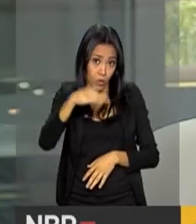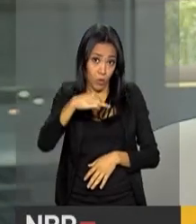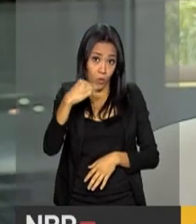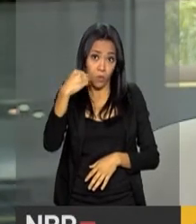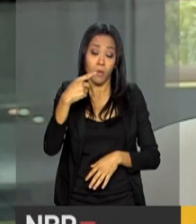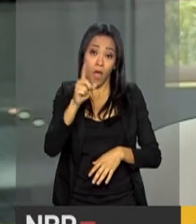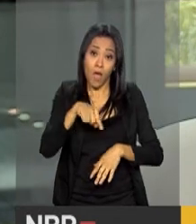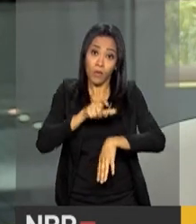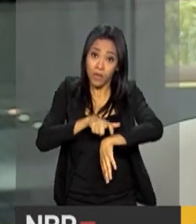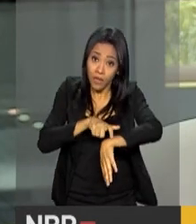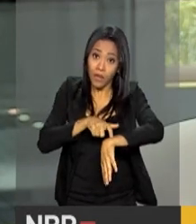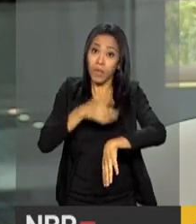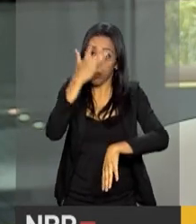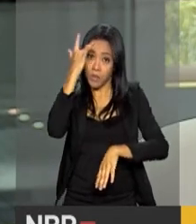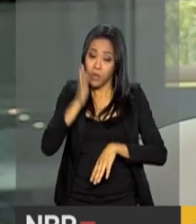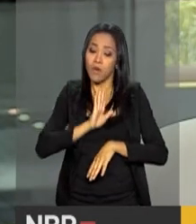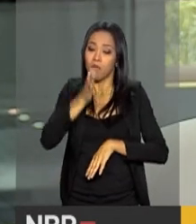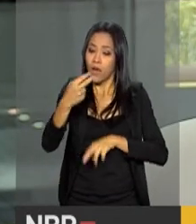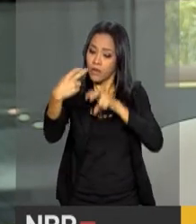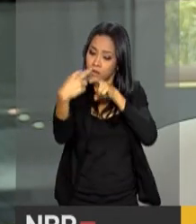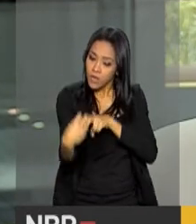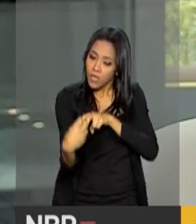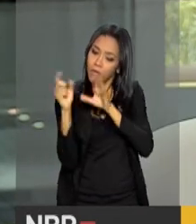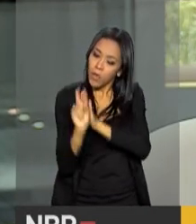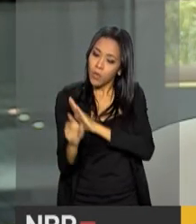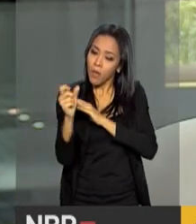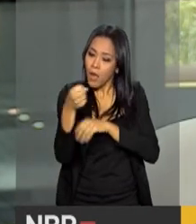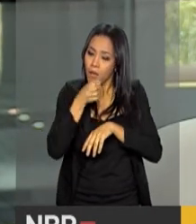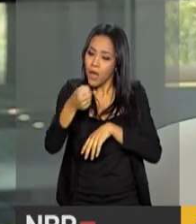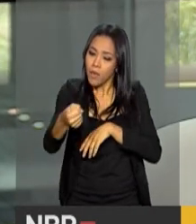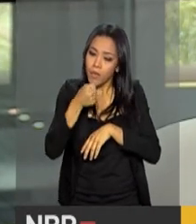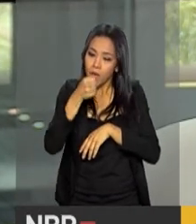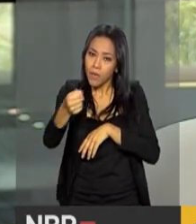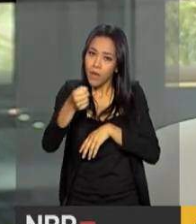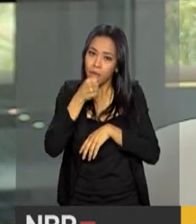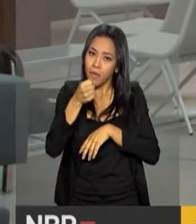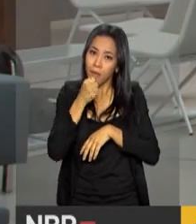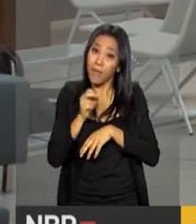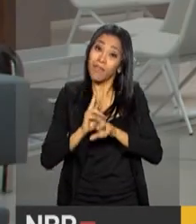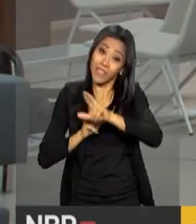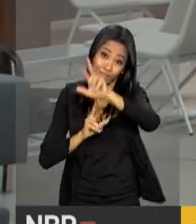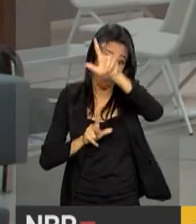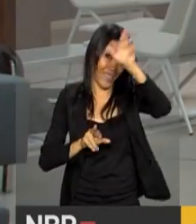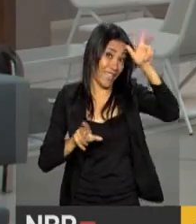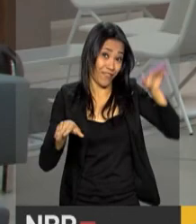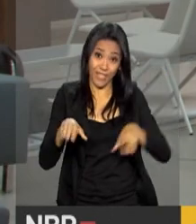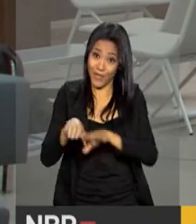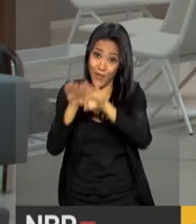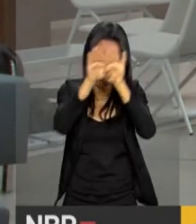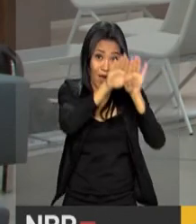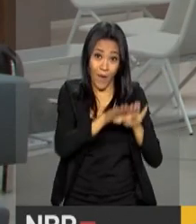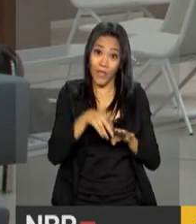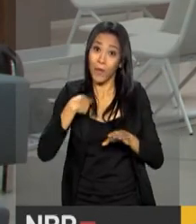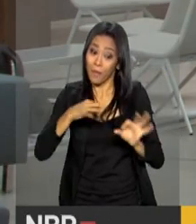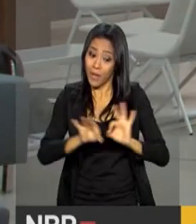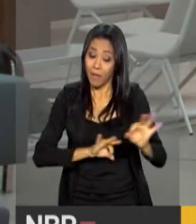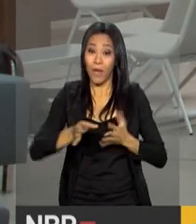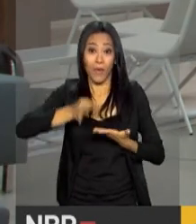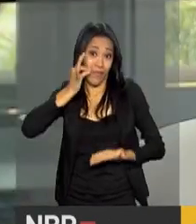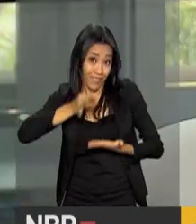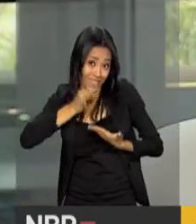tempo médico estimamos mas cada entrevista será uma entrevista então produtor já prepare um cafezinho para o